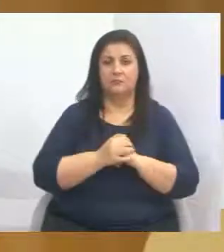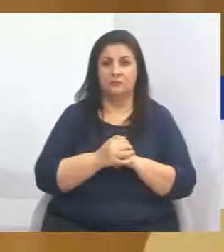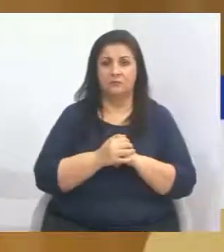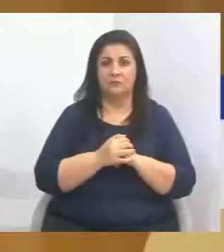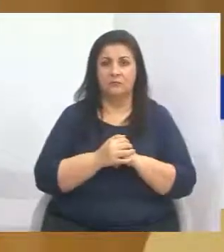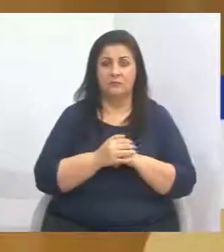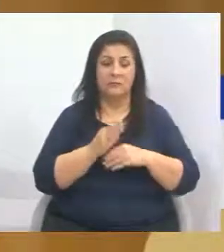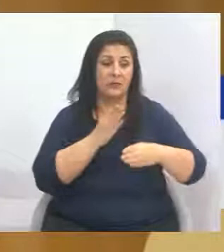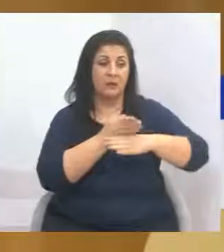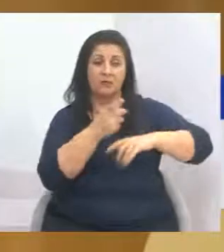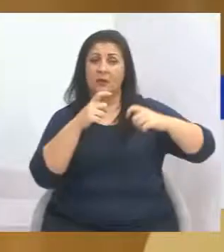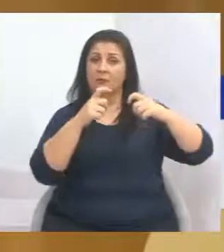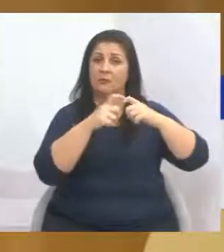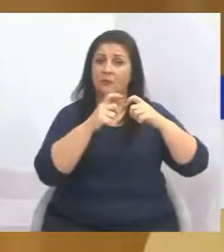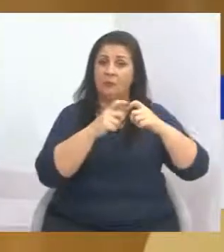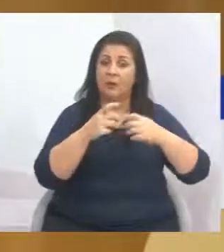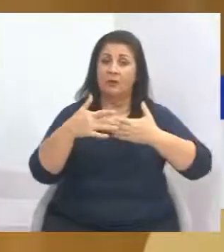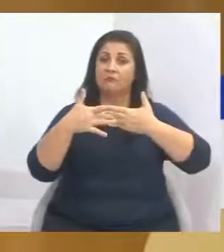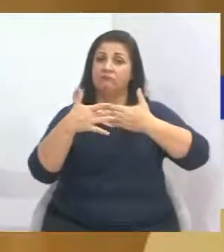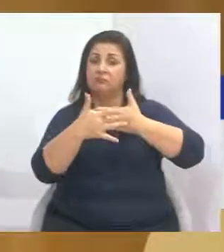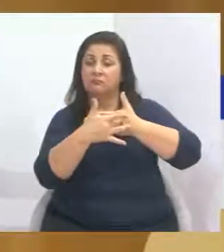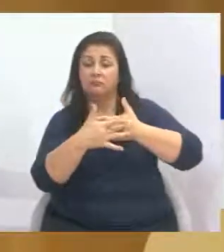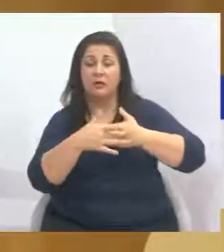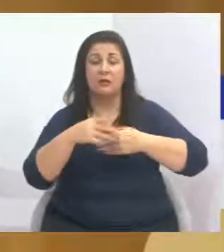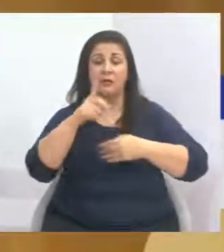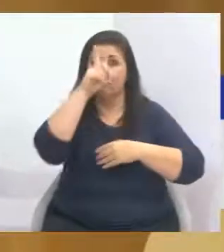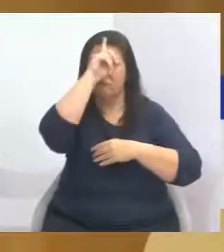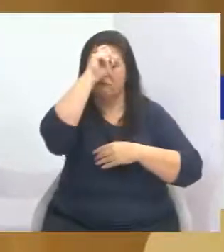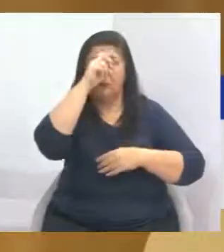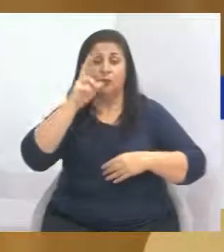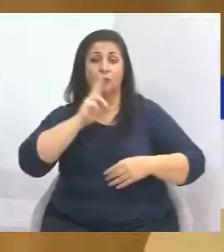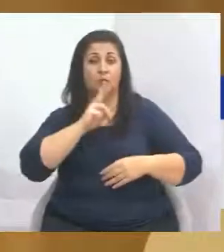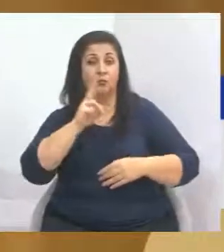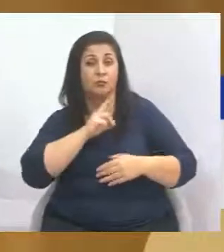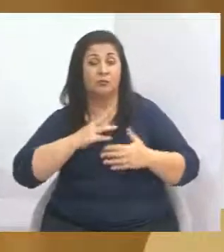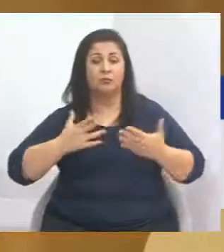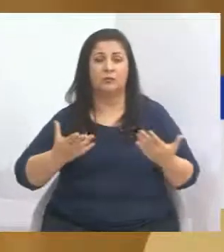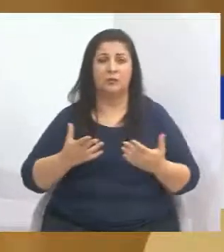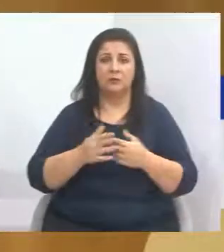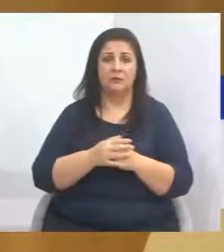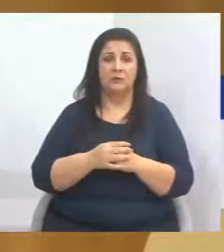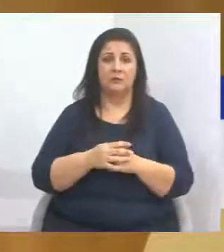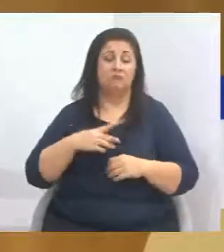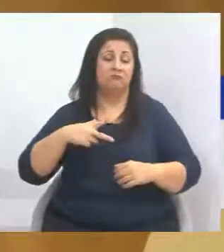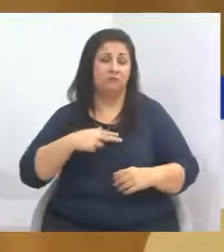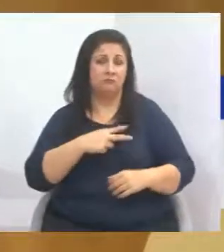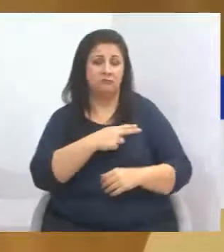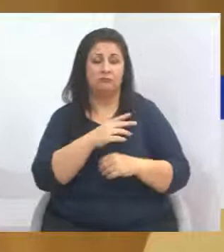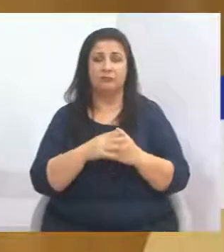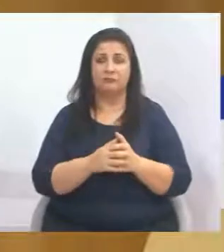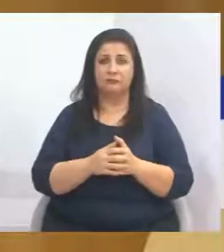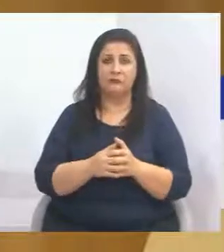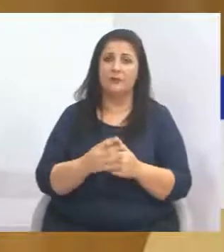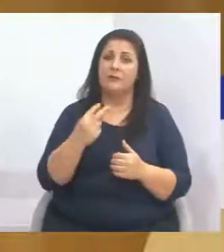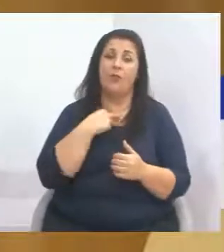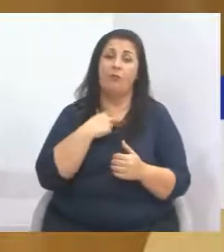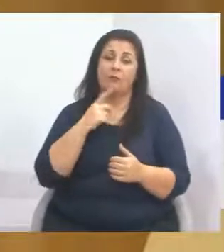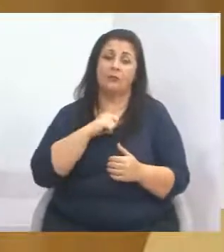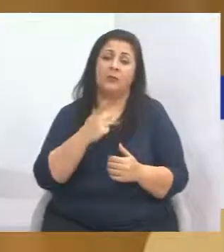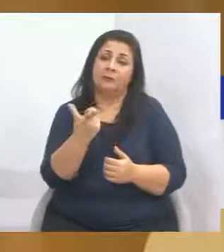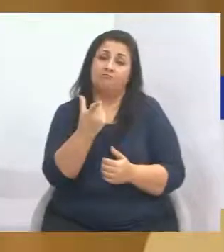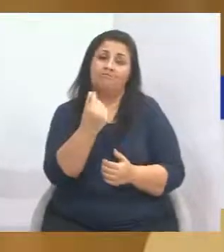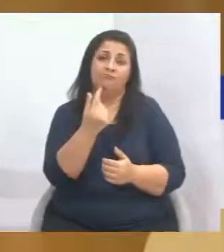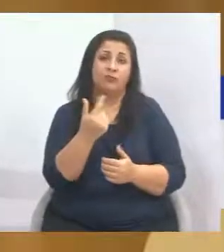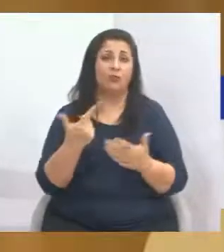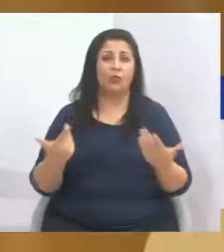consulta, internações, entendimento de urgência e emergência, consequentemente gerando ônus para o Poder Executivo, sem qualquer indicação de